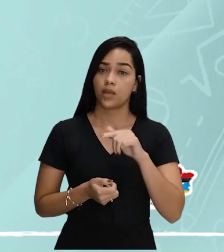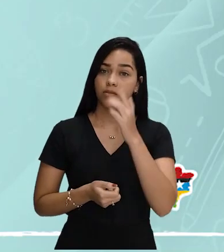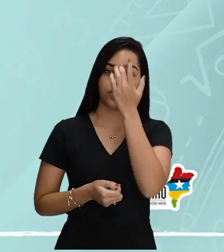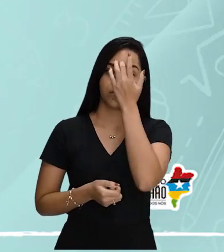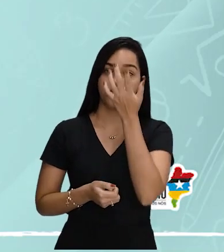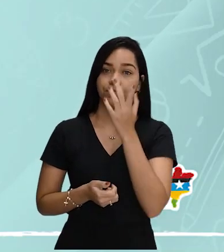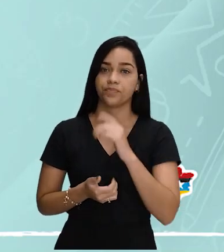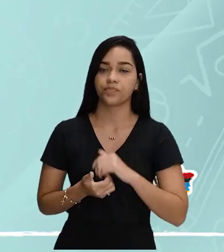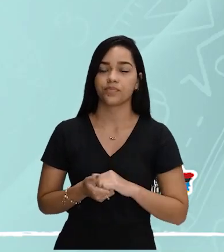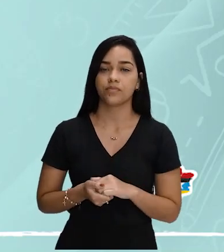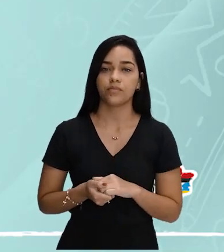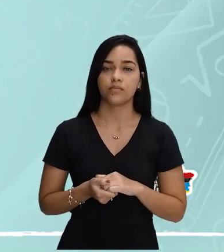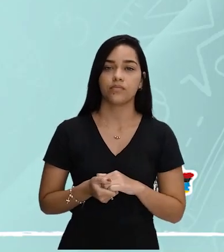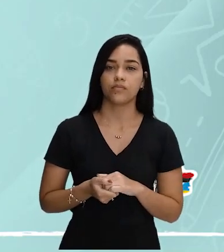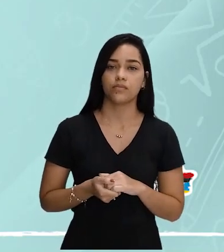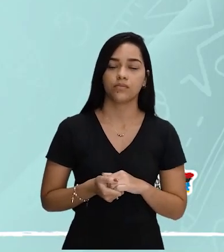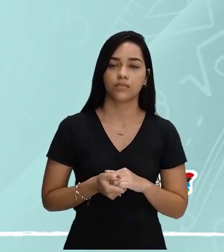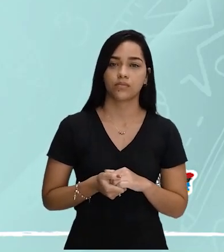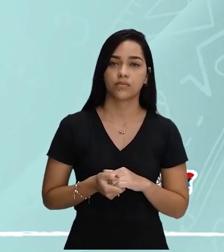bastante simples né